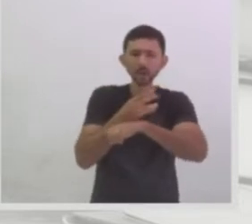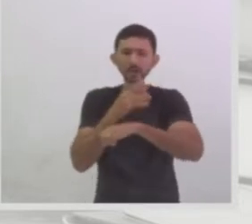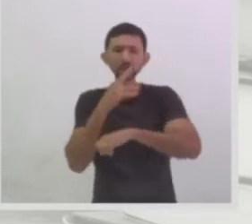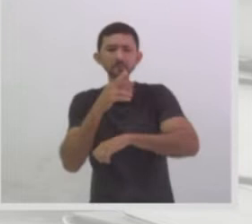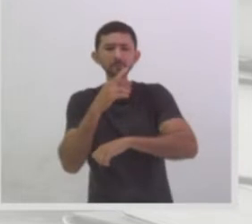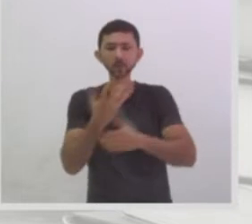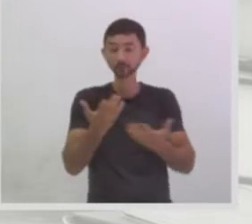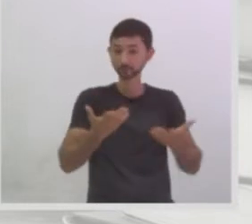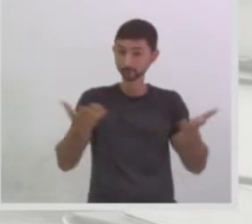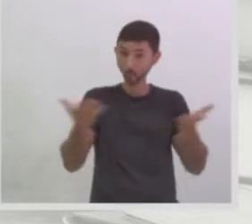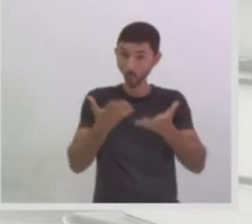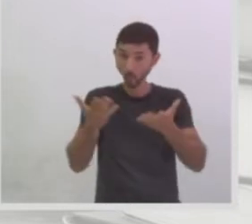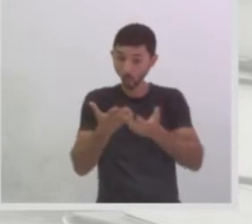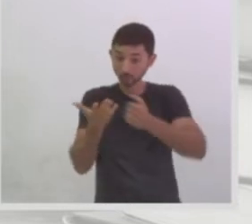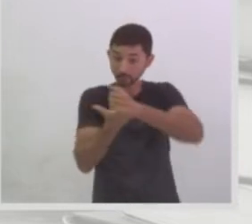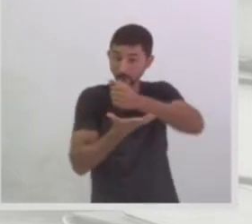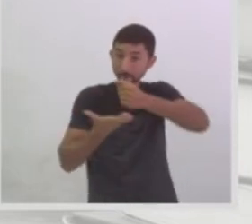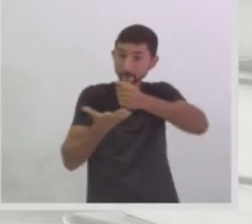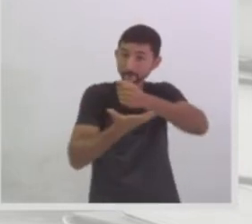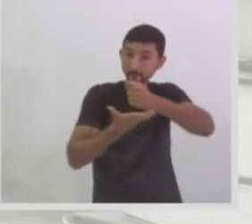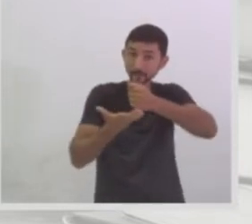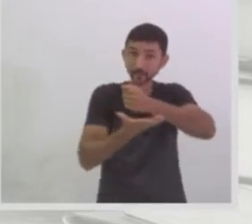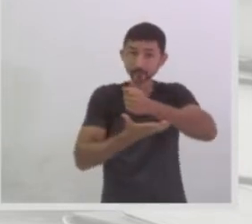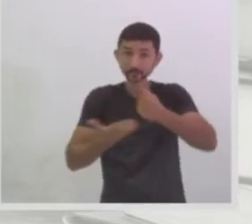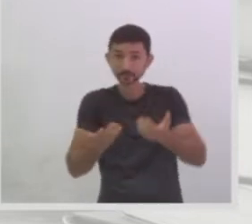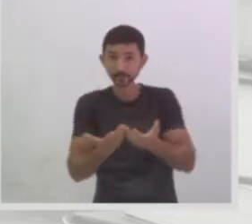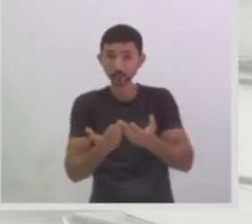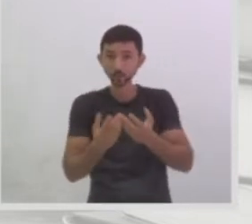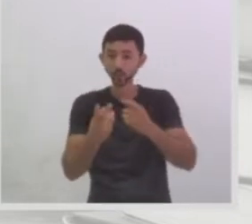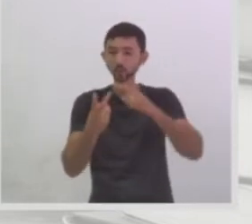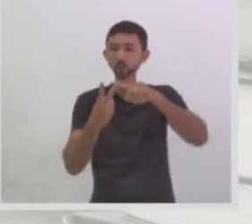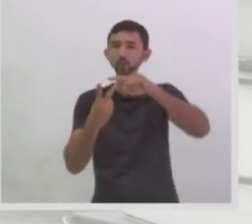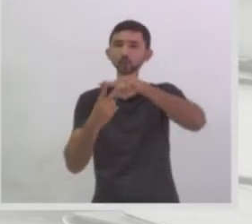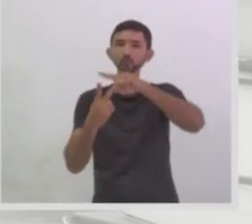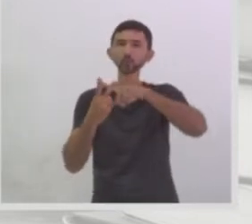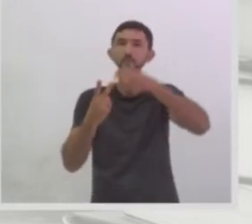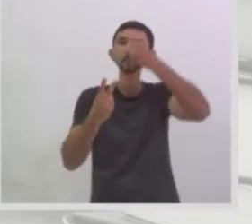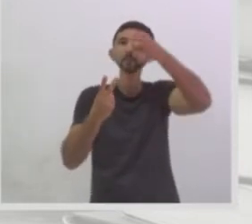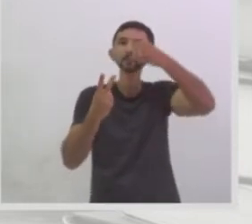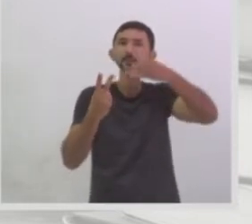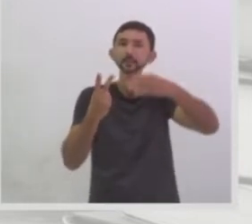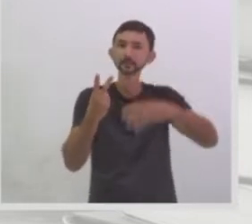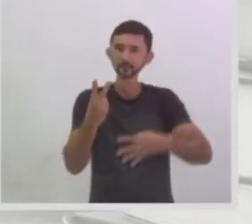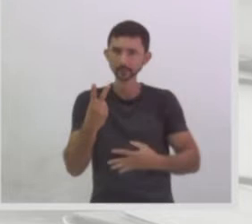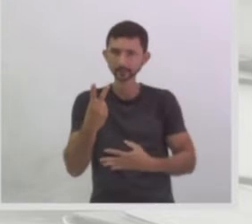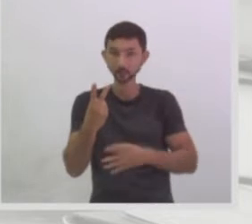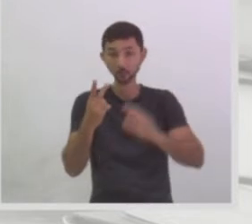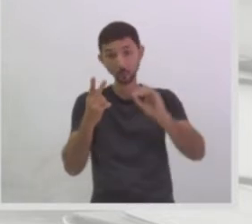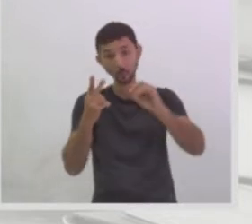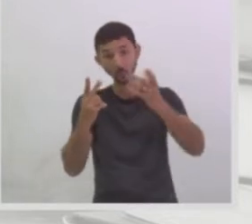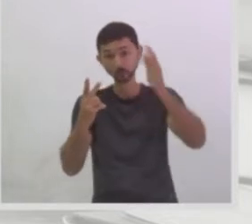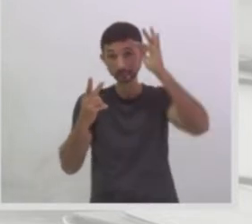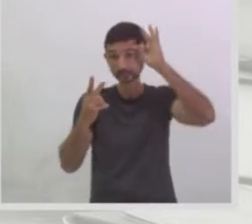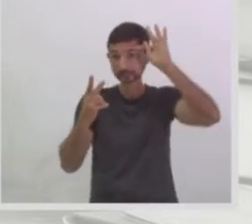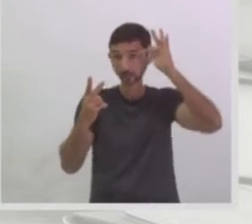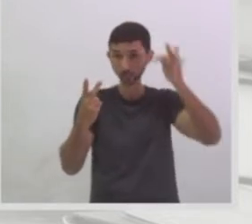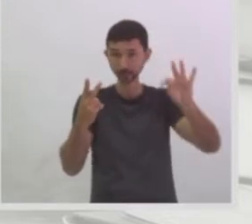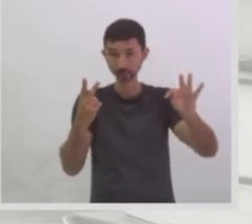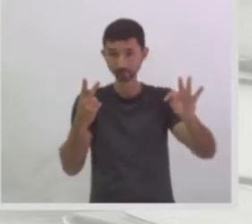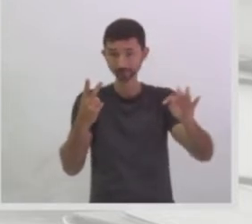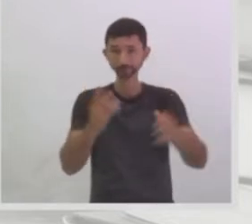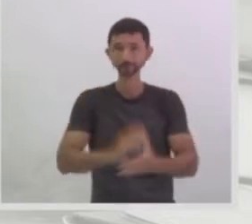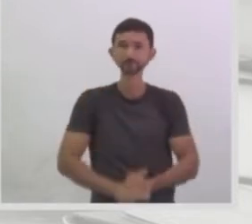as respostas se baseiam geralmente em dois tipos de explicações ou teorias sobre o surgimento dos seres